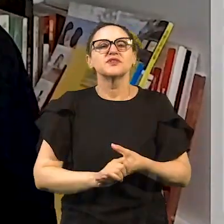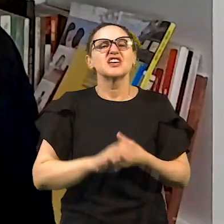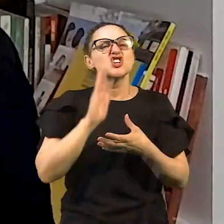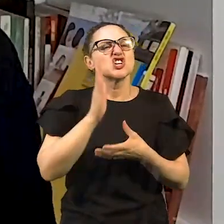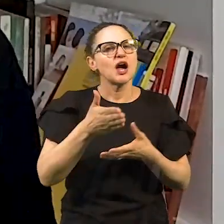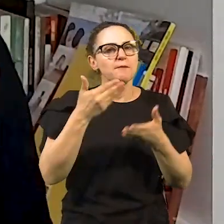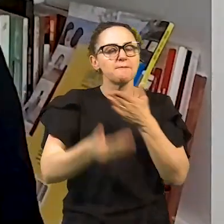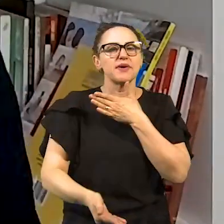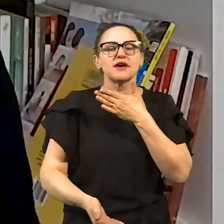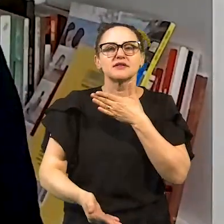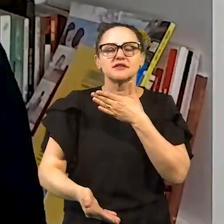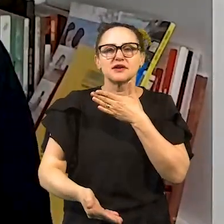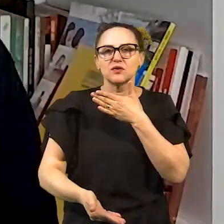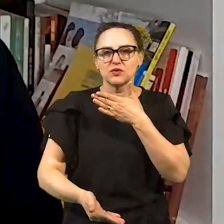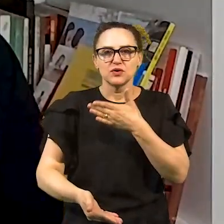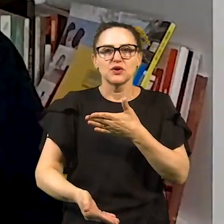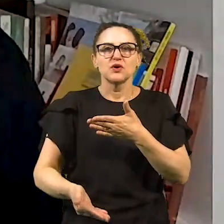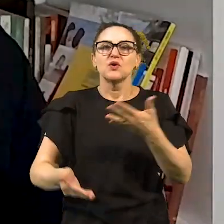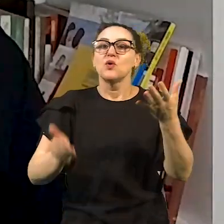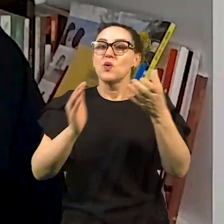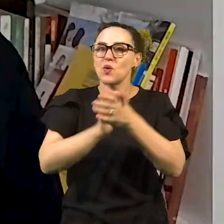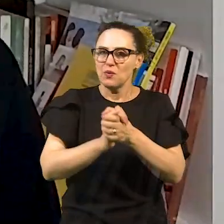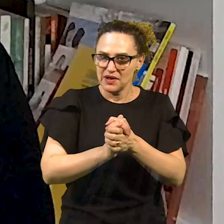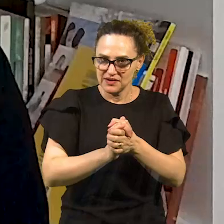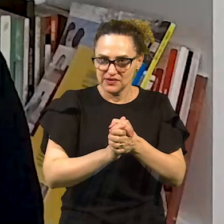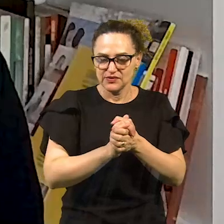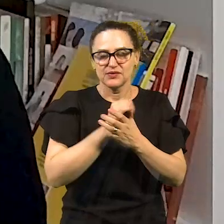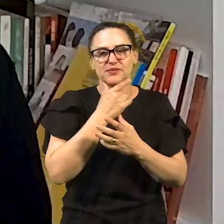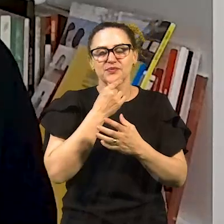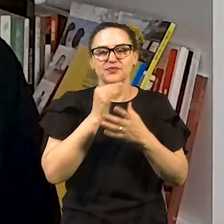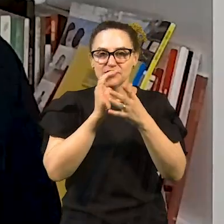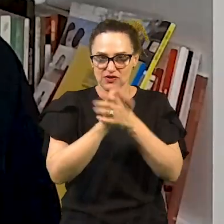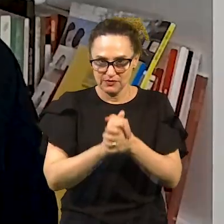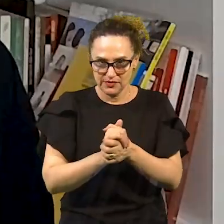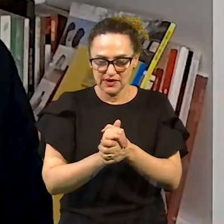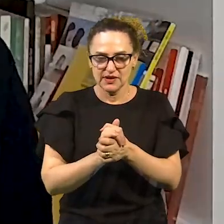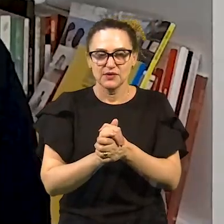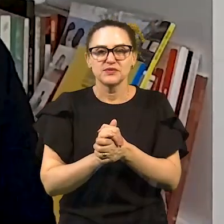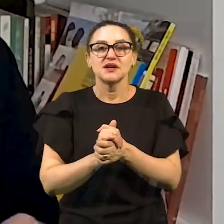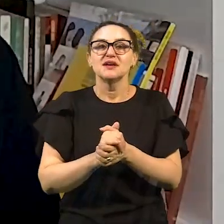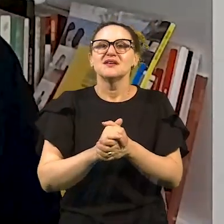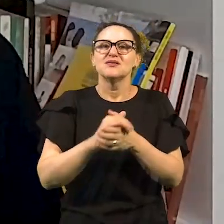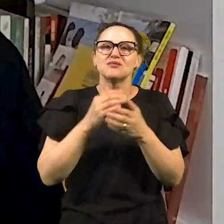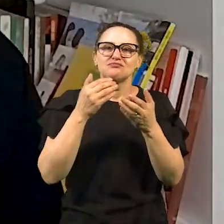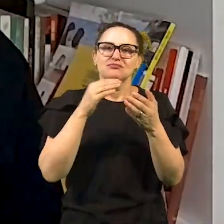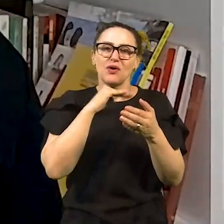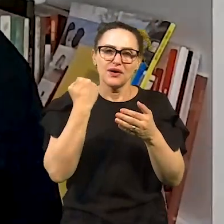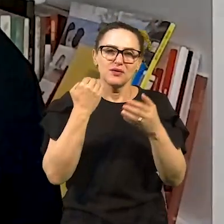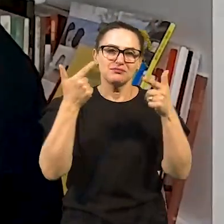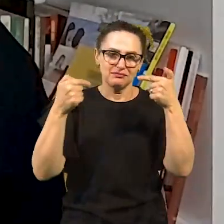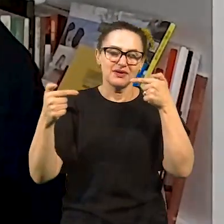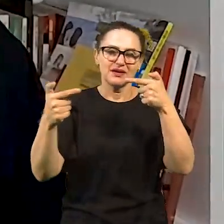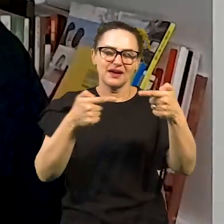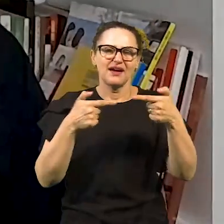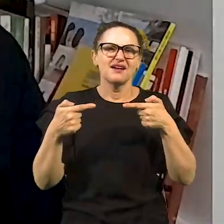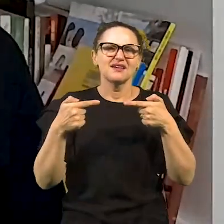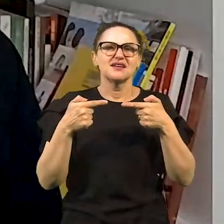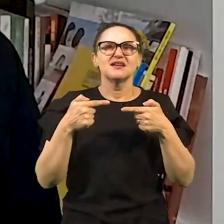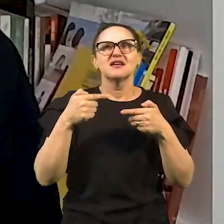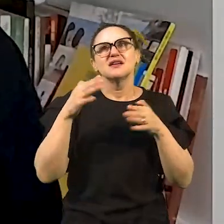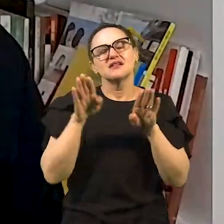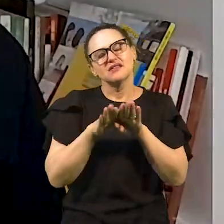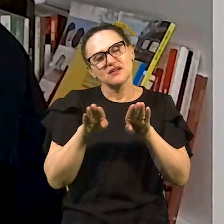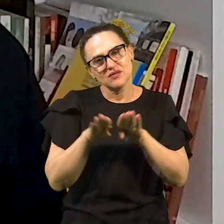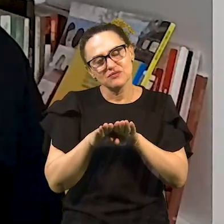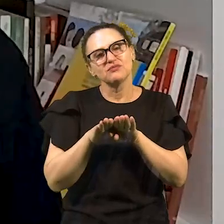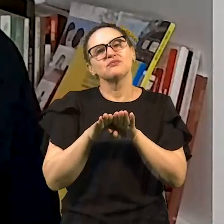marido para uma das guerras, que estavam envolvidos no Rio Grande do Sul, e depois já viu os filhos partirem também para